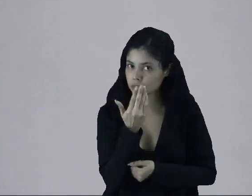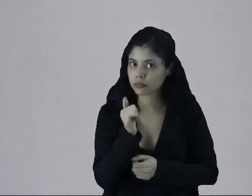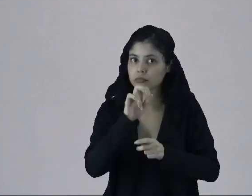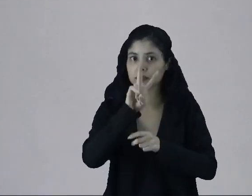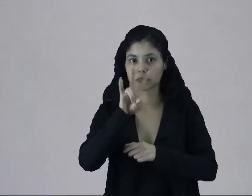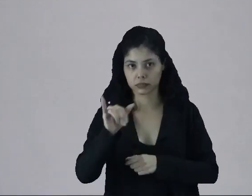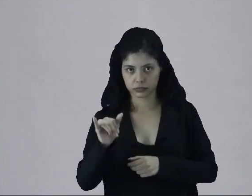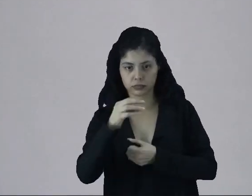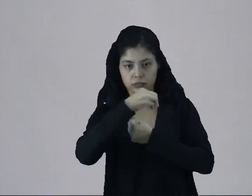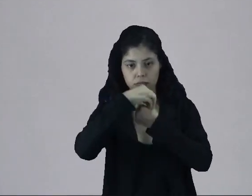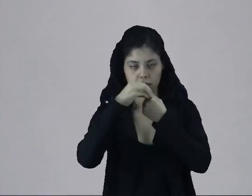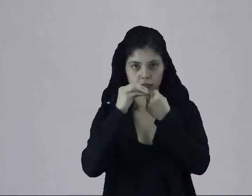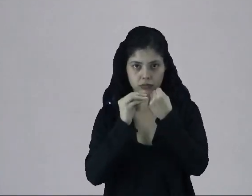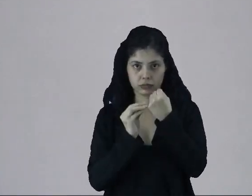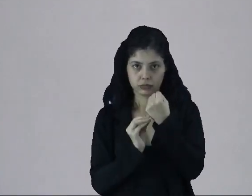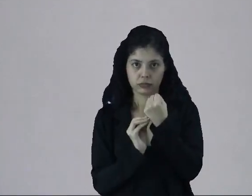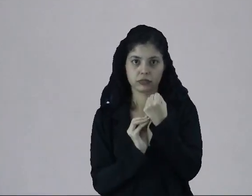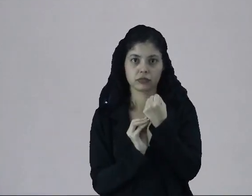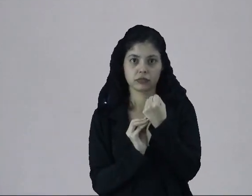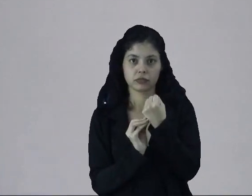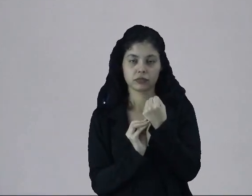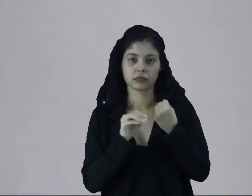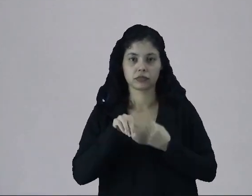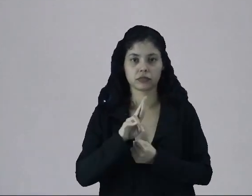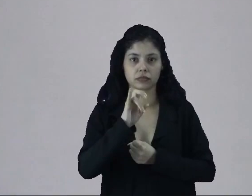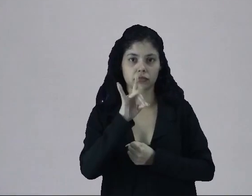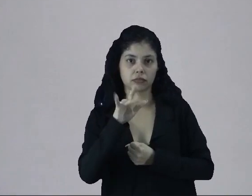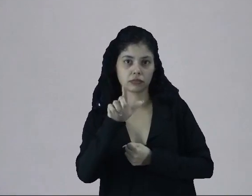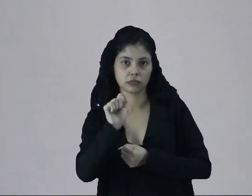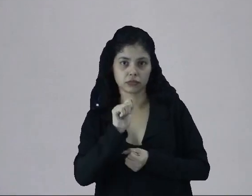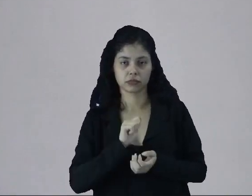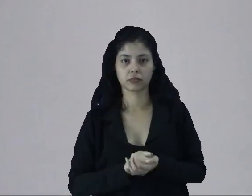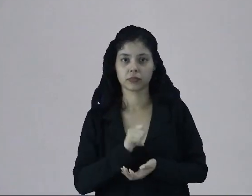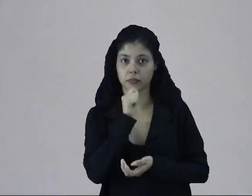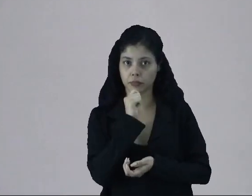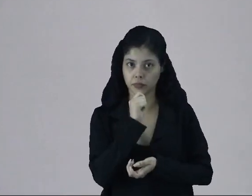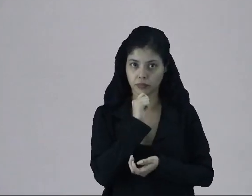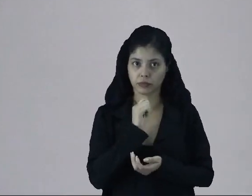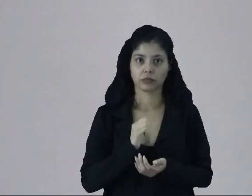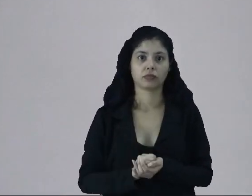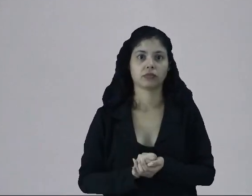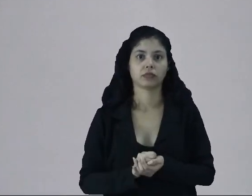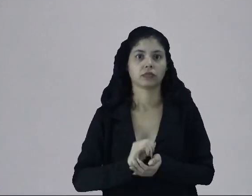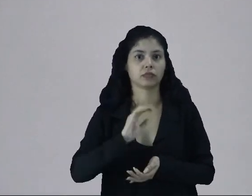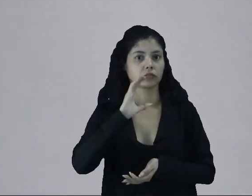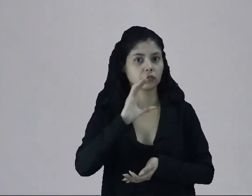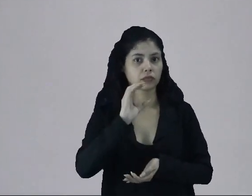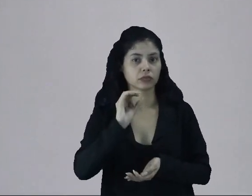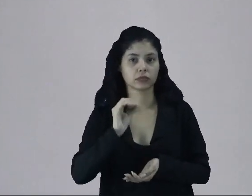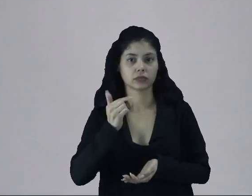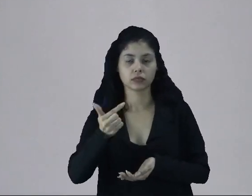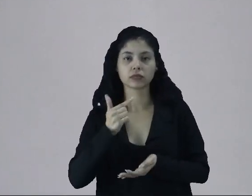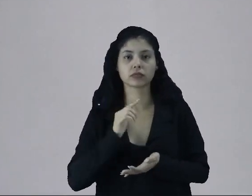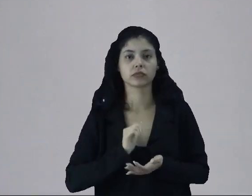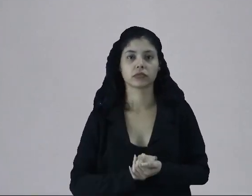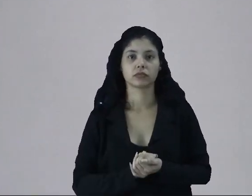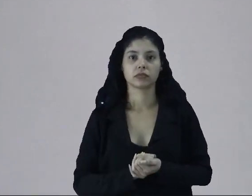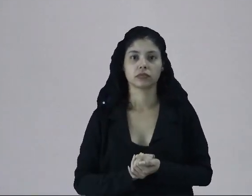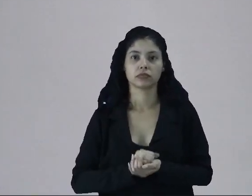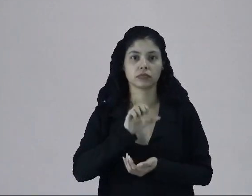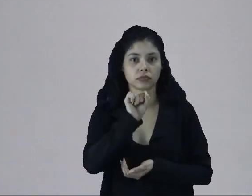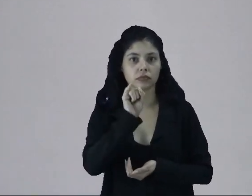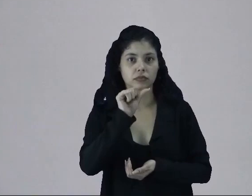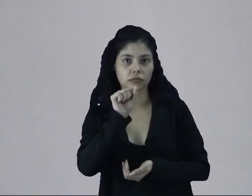virar moléculas nutricionais. Então, nós vamos ter os carboidratos, as proteínas, né, os